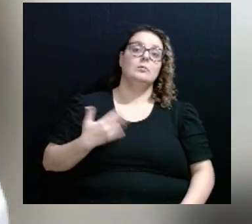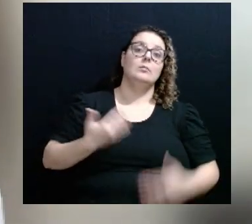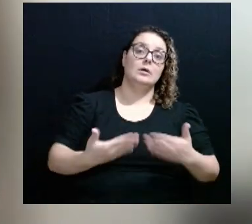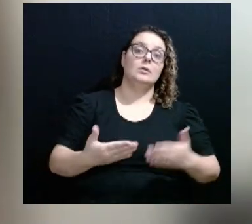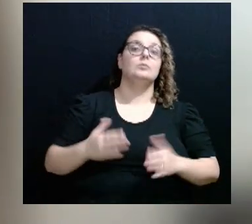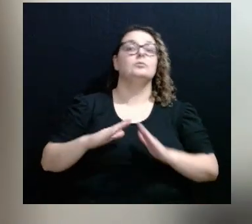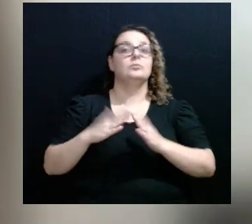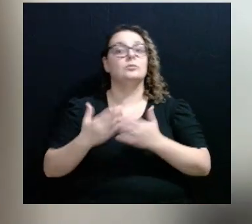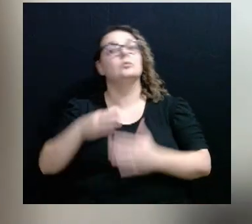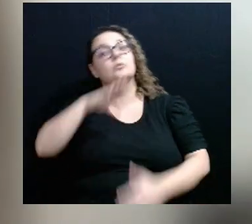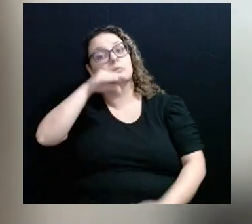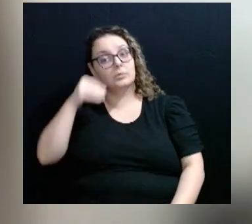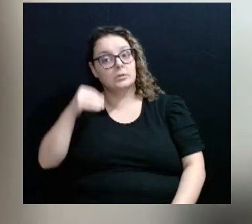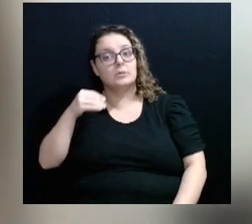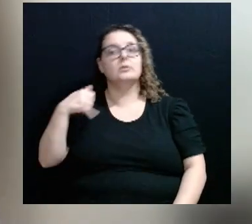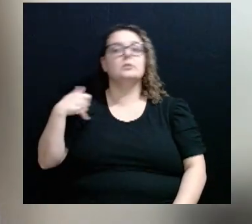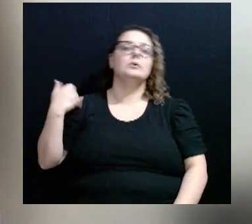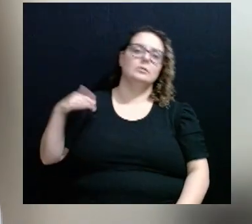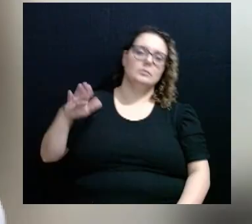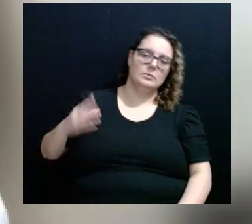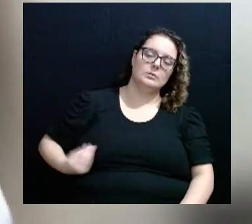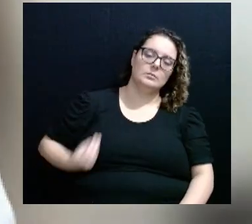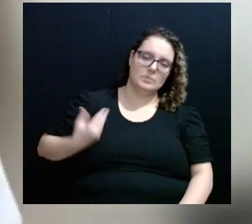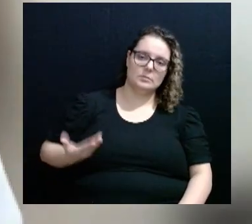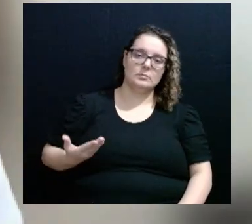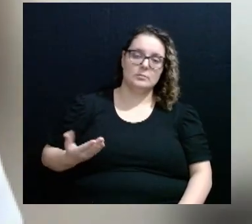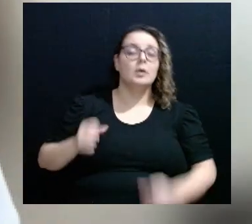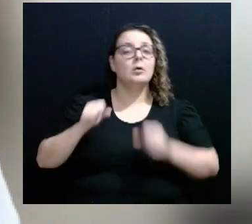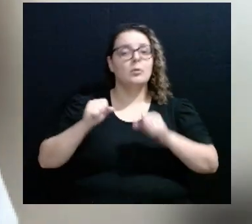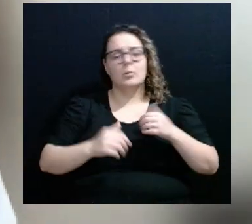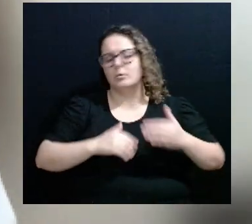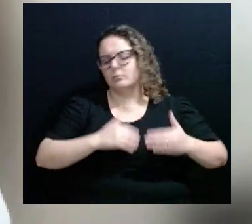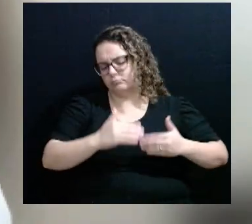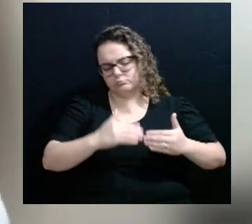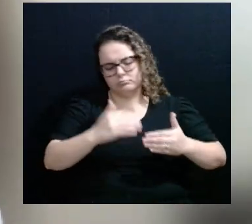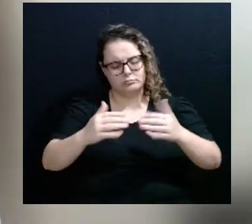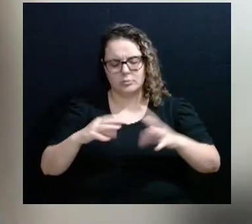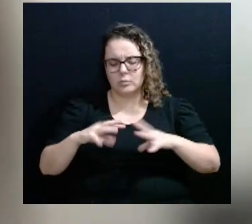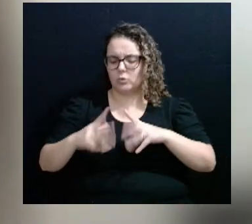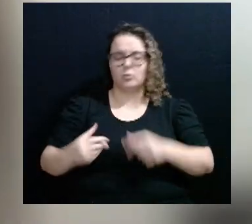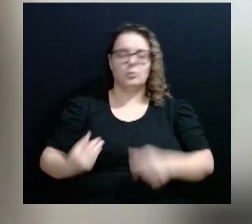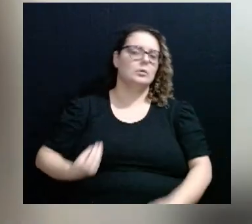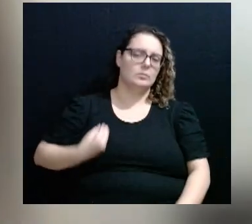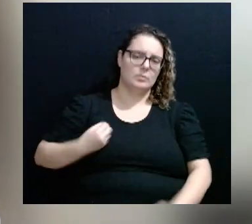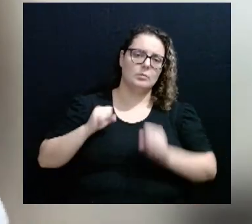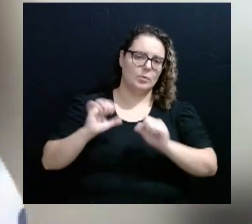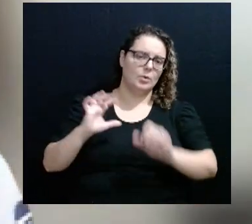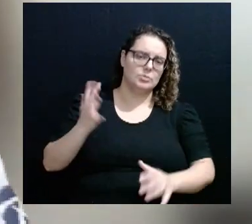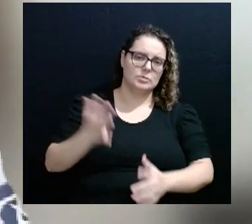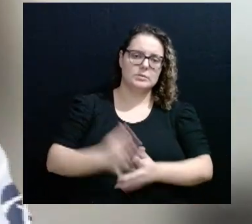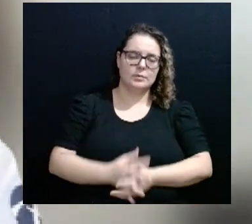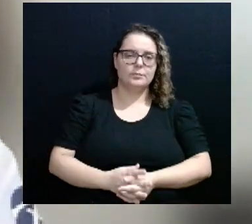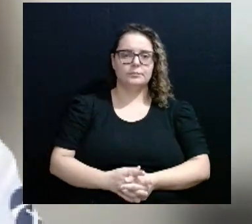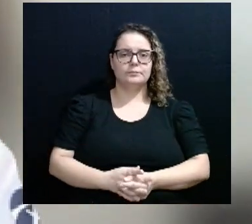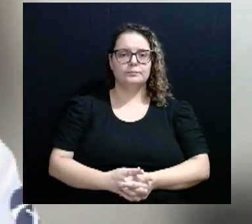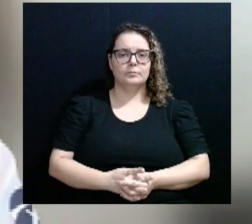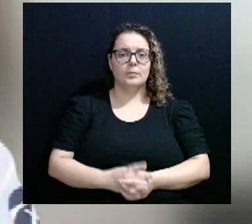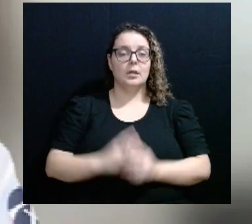aquelas mais frequentes do escolar, do adolescente e da vida adulta. Então, isso pode se desenvolver durante toda a